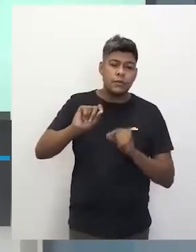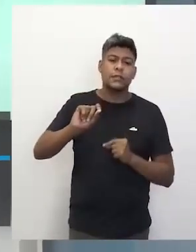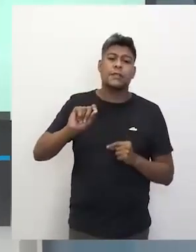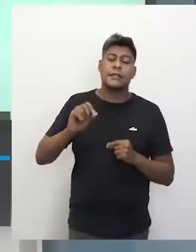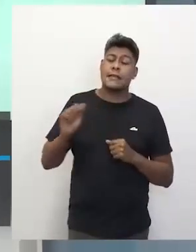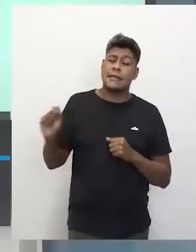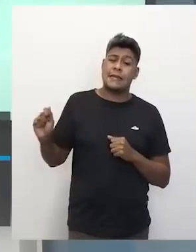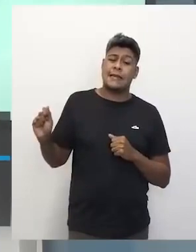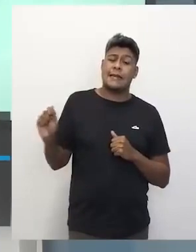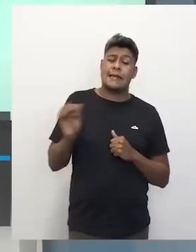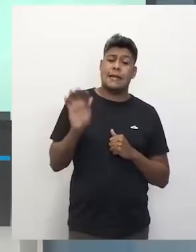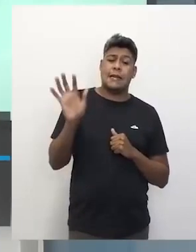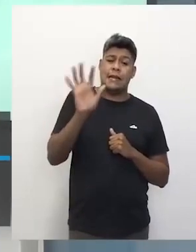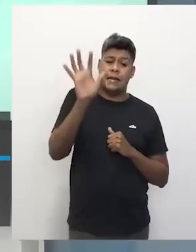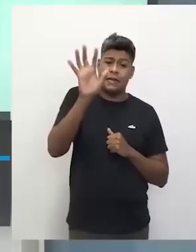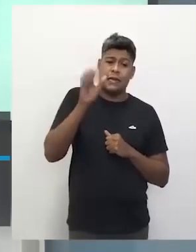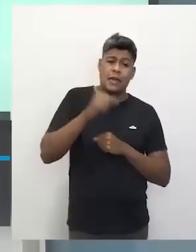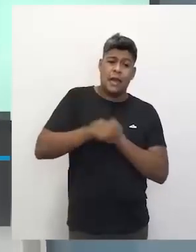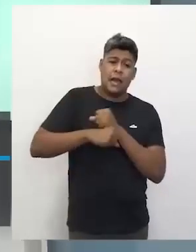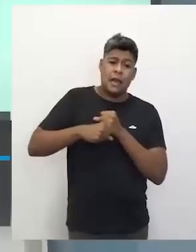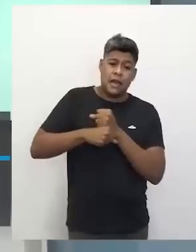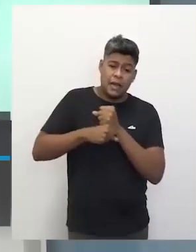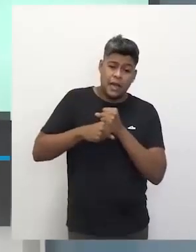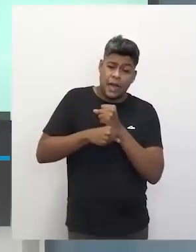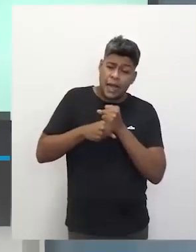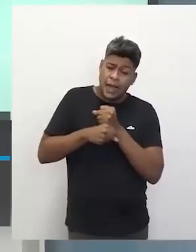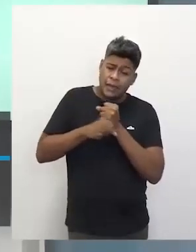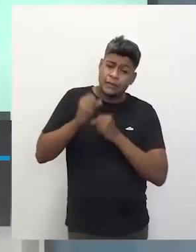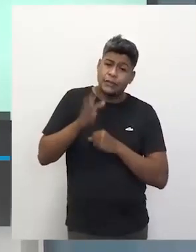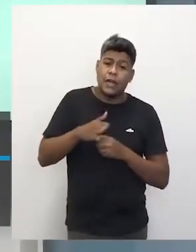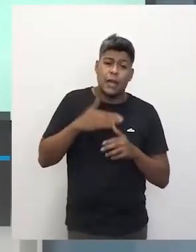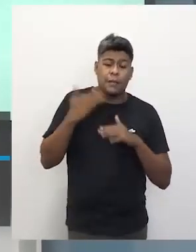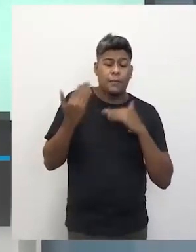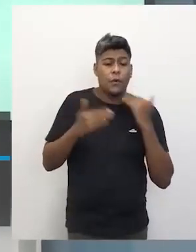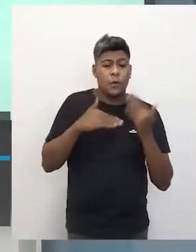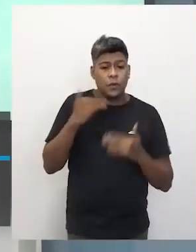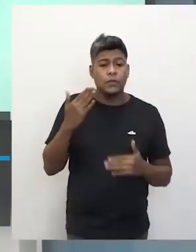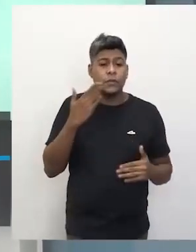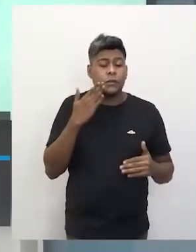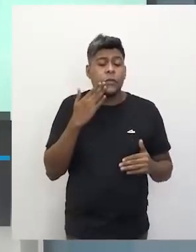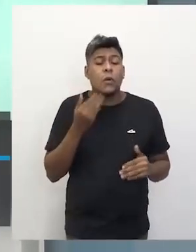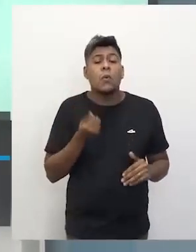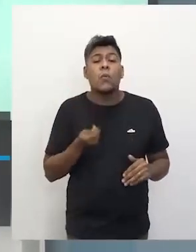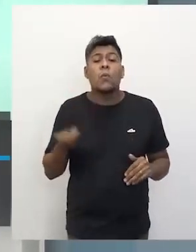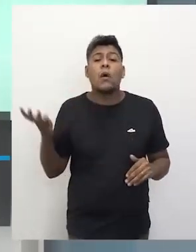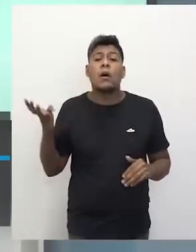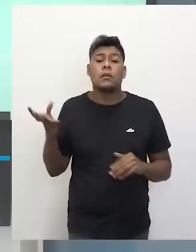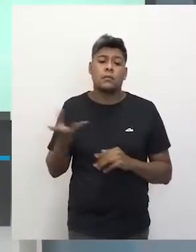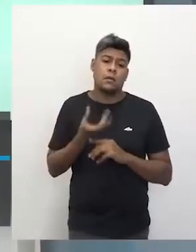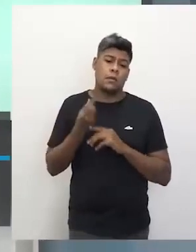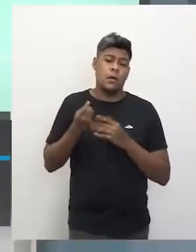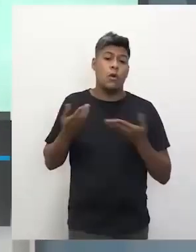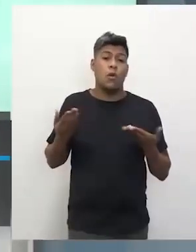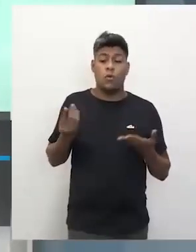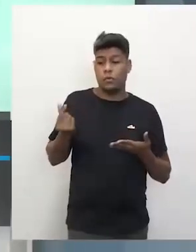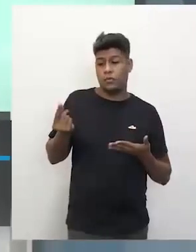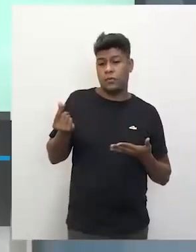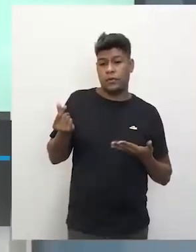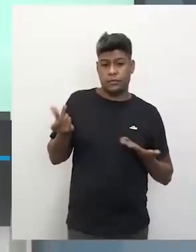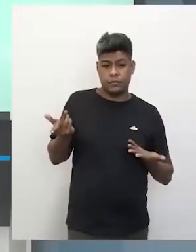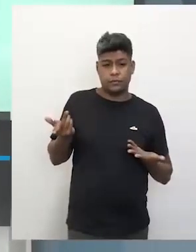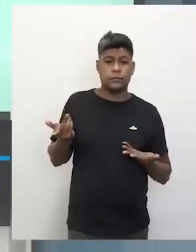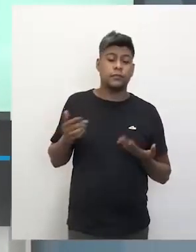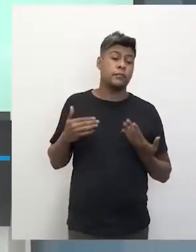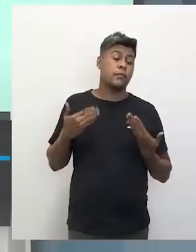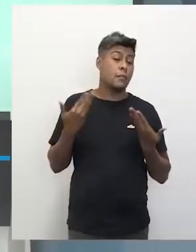são caras. Já faz muitos anos que o Volpi faleceu, então imagina, né, o quanto que essas obras não estão valendo hoje. Tá?